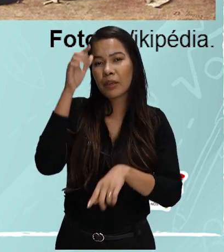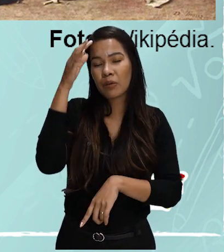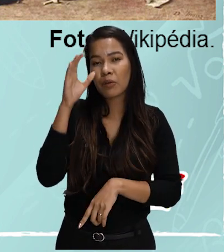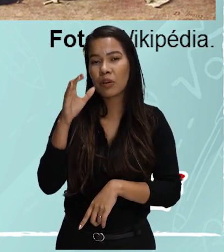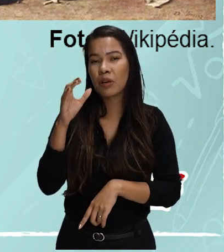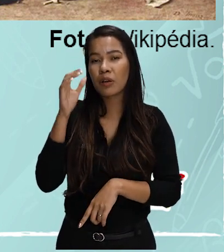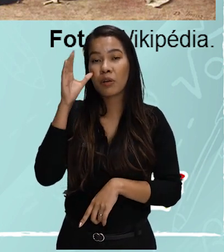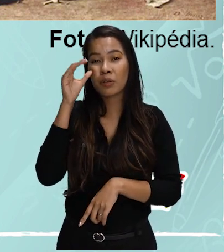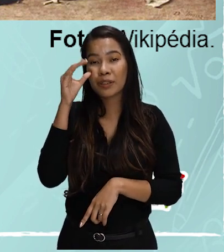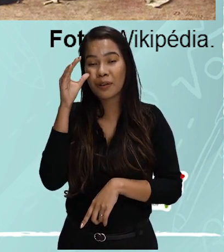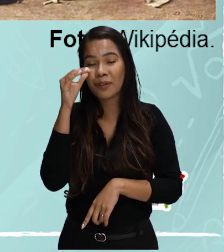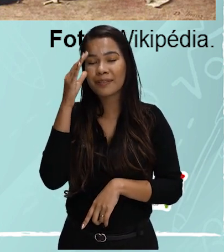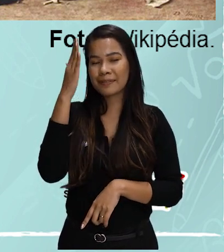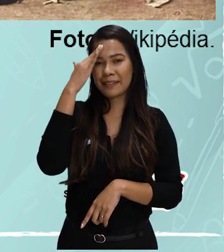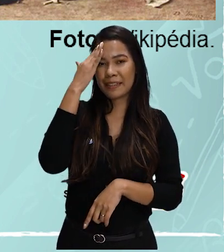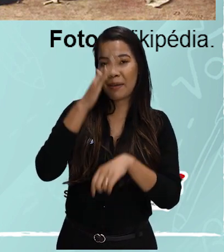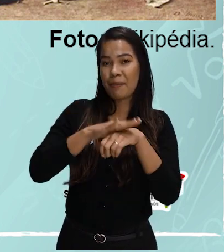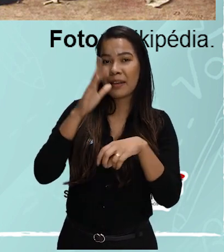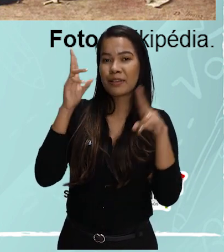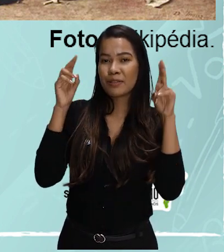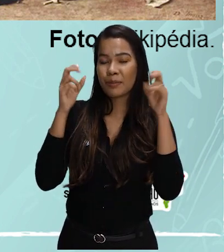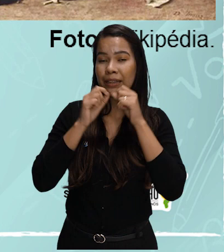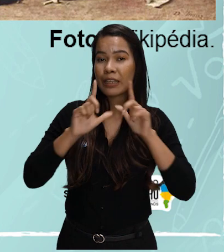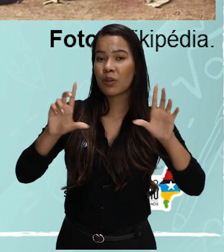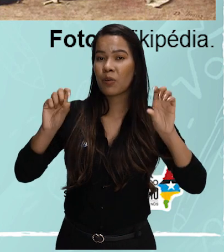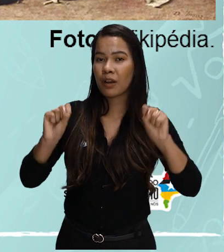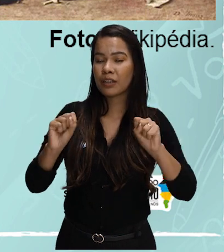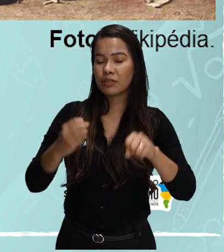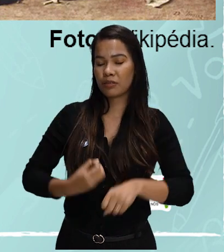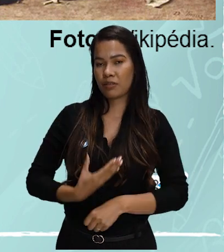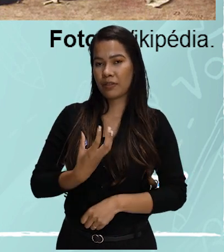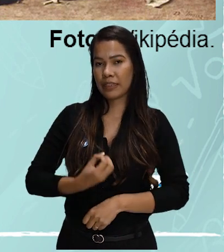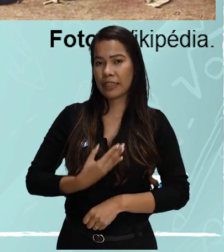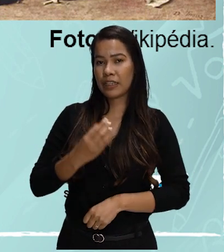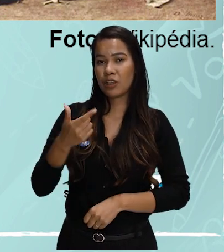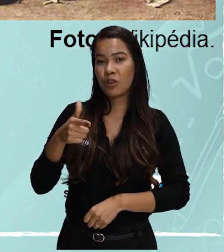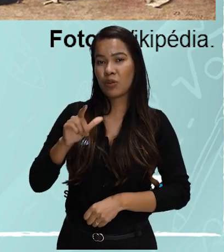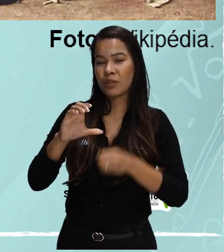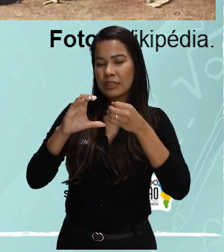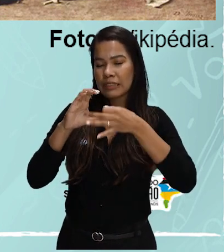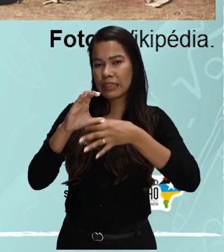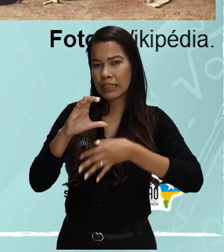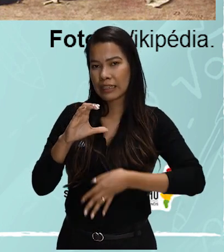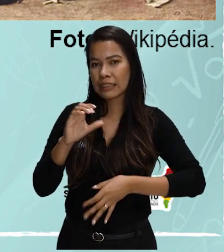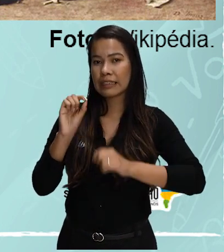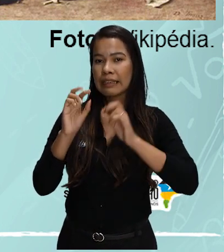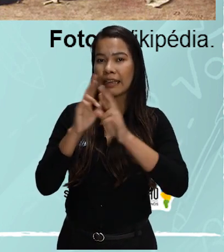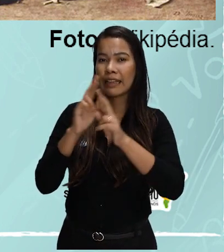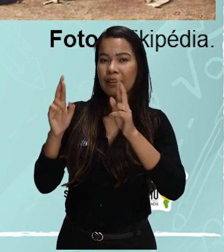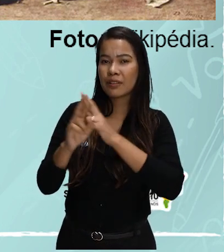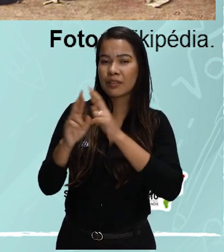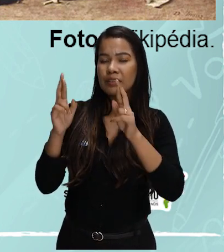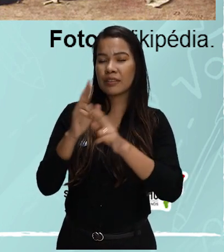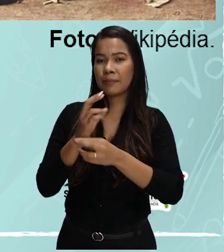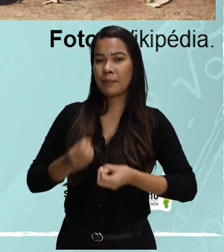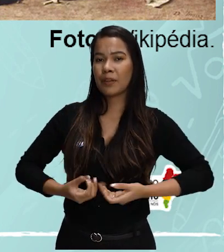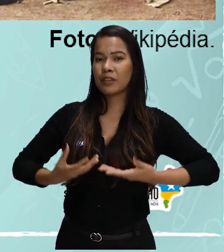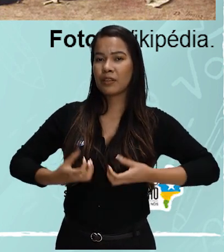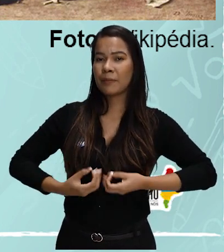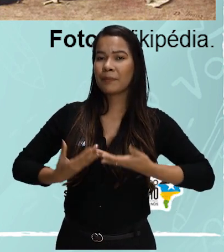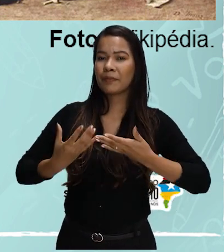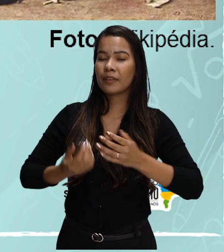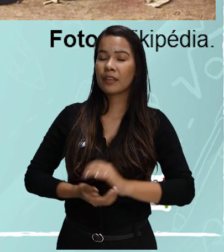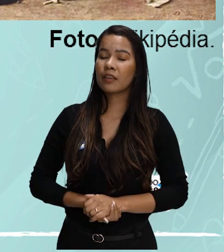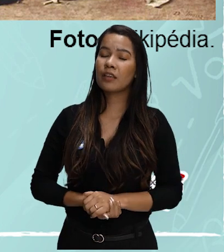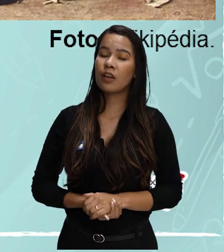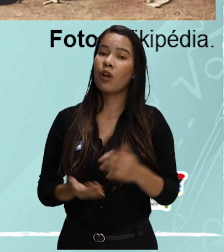mais sobre a linguagem do trovadorismo e todos os outros aspectos que envolvem a manifestação. Então, todas as pessoas que... Hoje